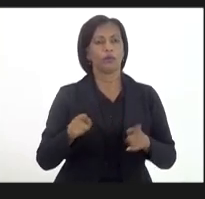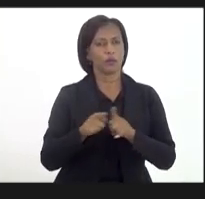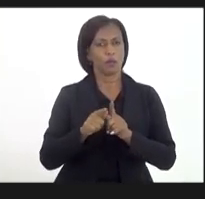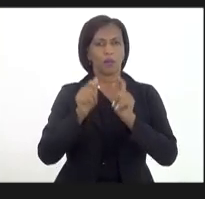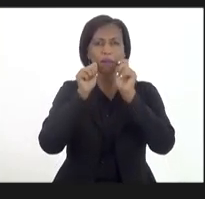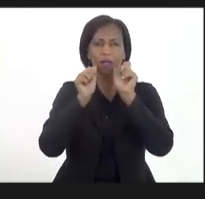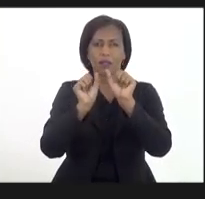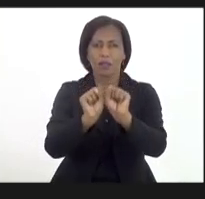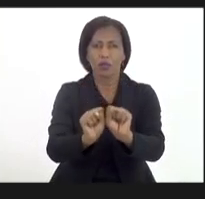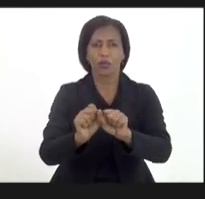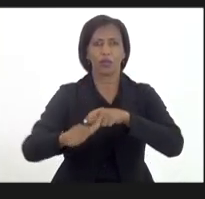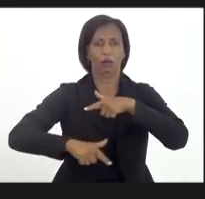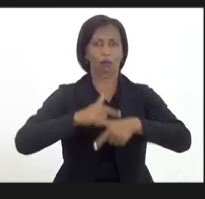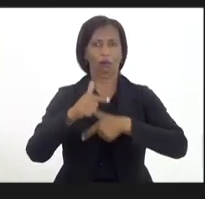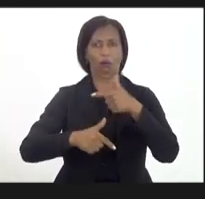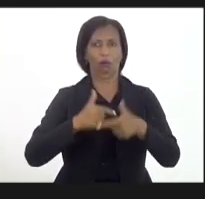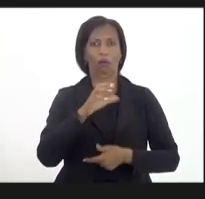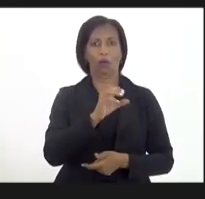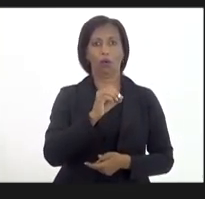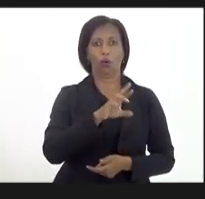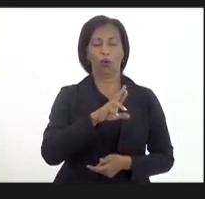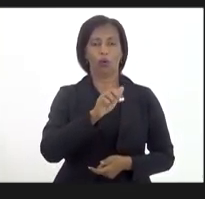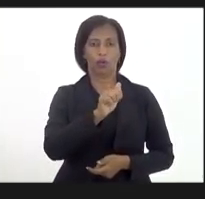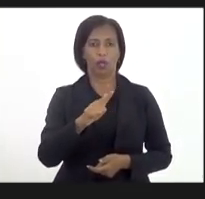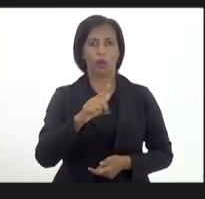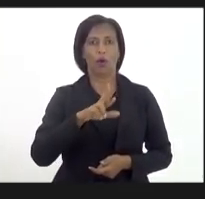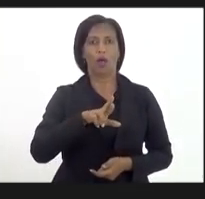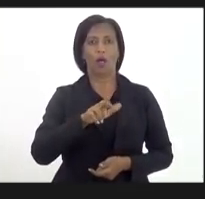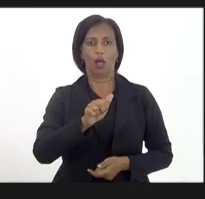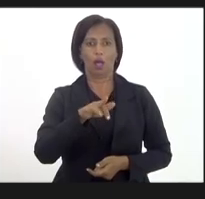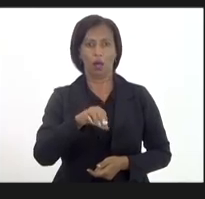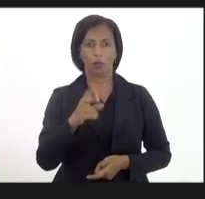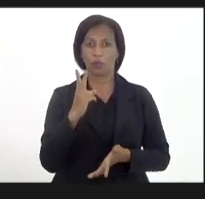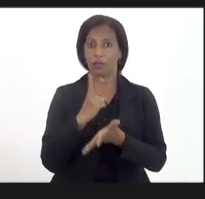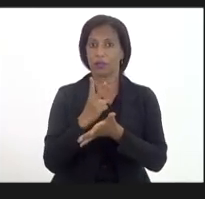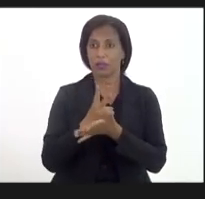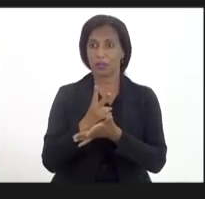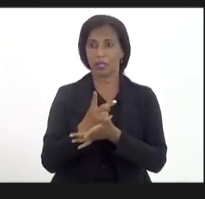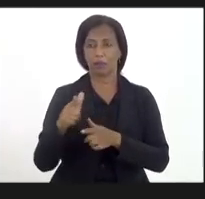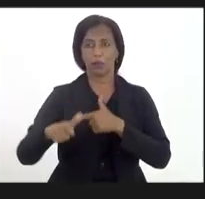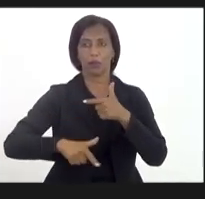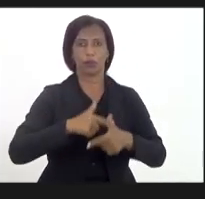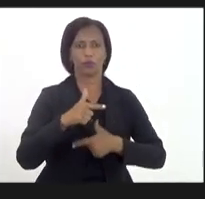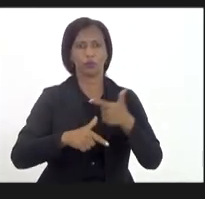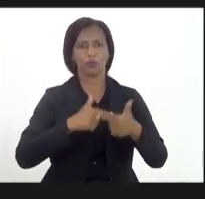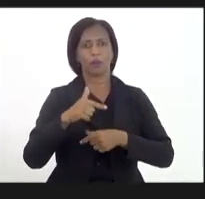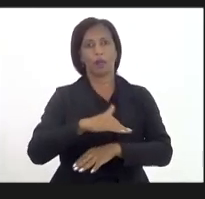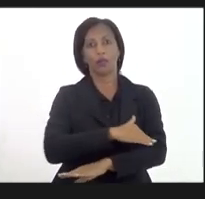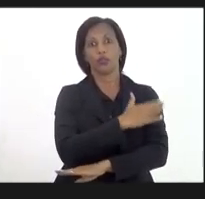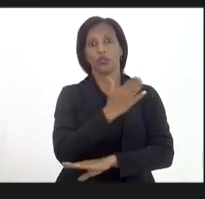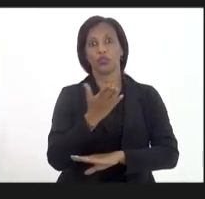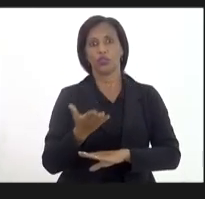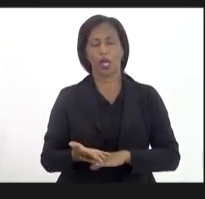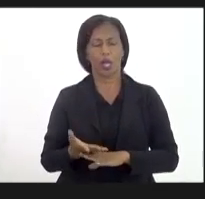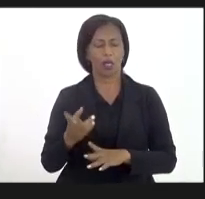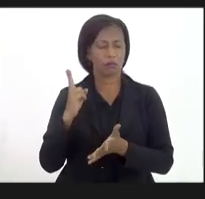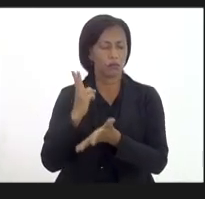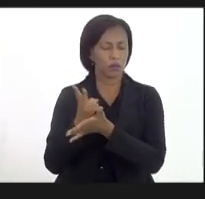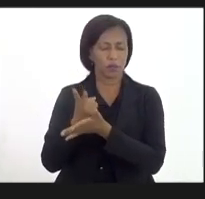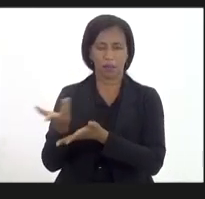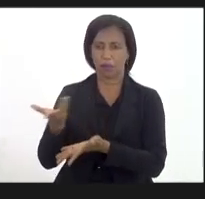Assessoria parlamentar ou o Coronel Ramos que sempre nos mostrar no trabalho aqui diário conosco sempre muito